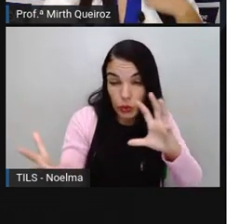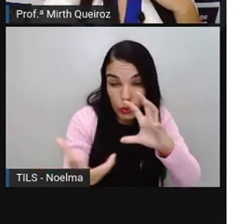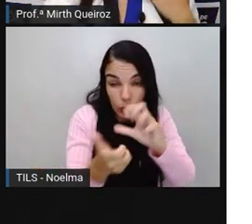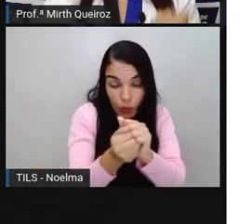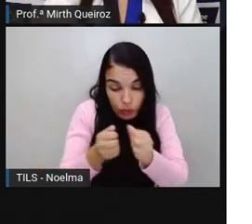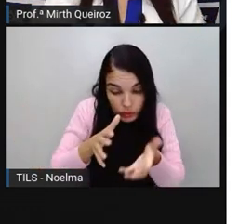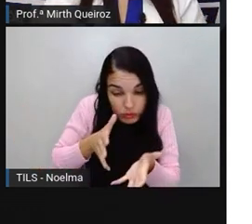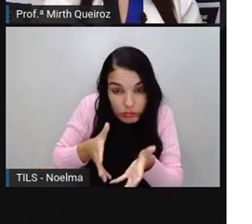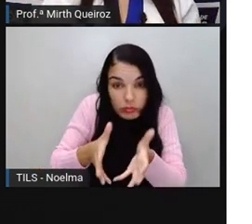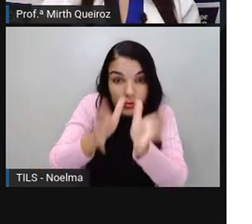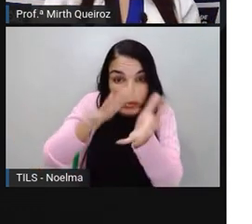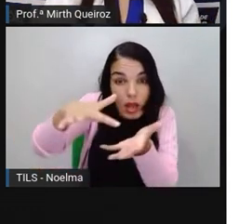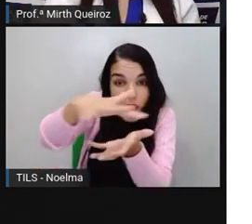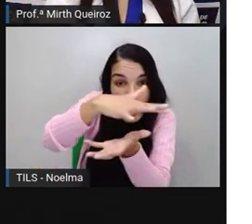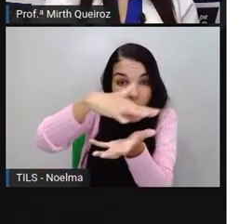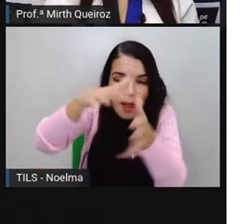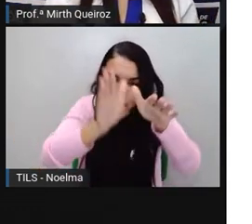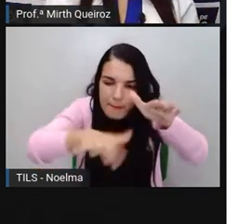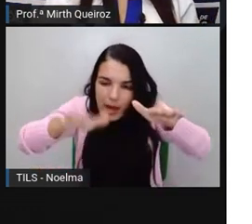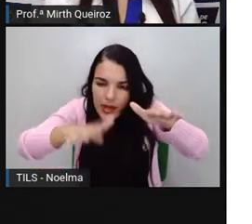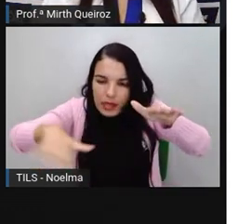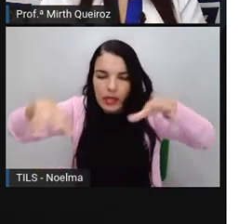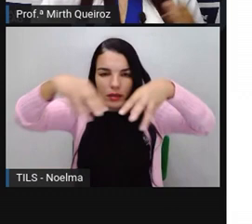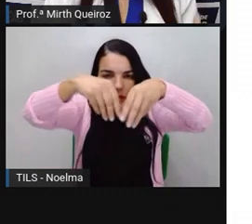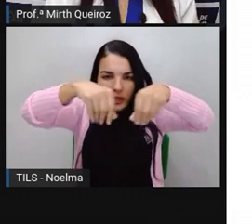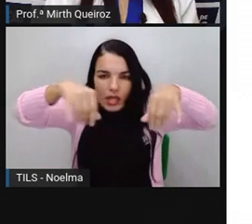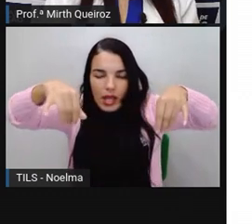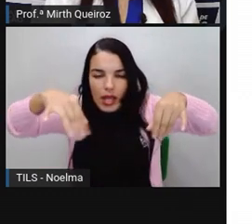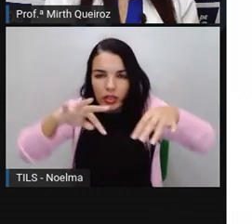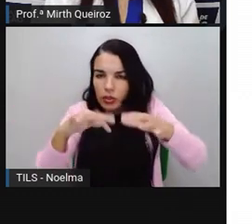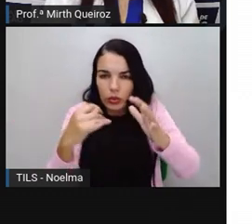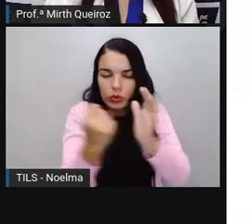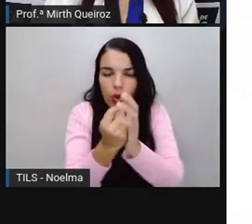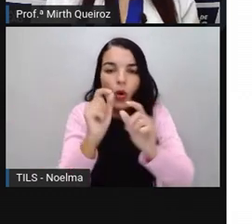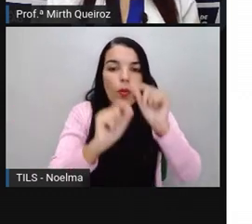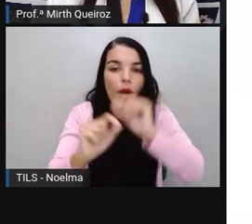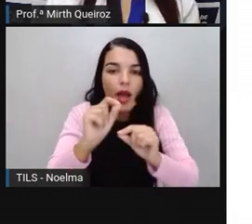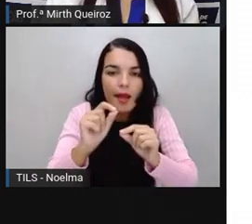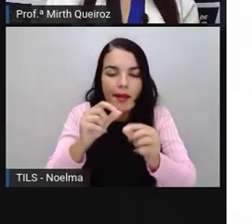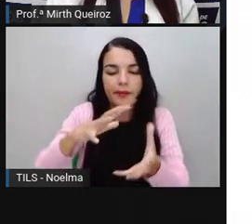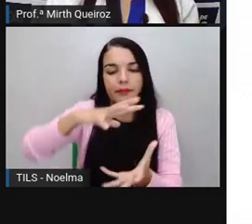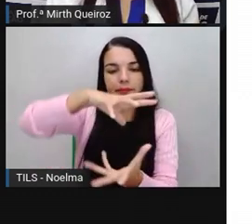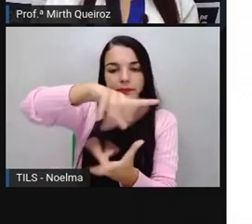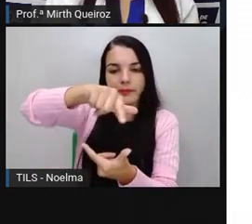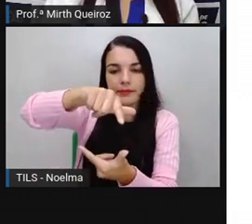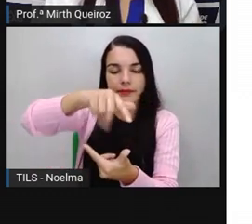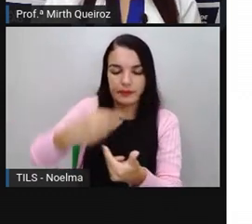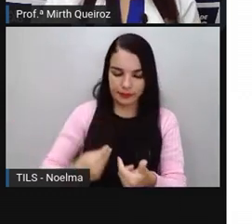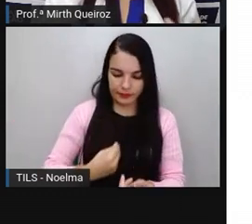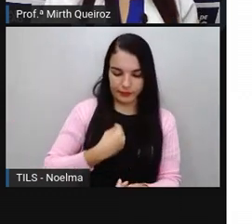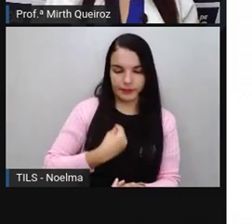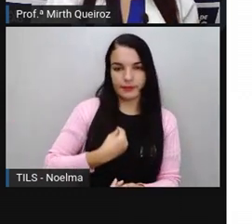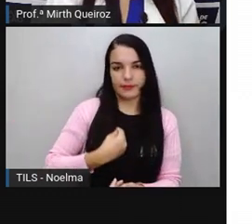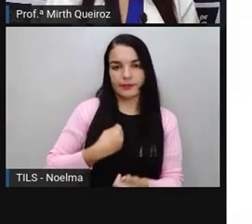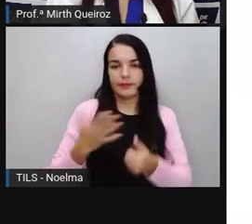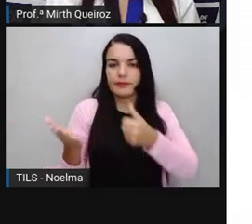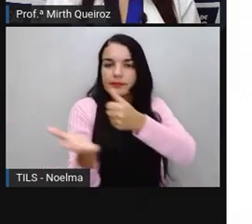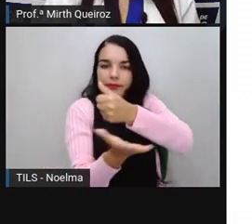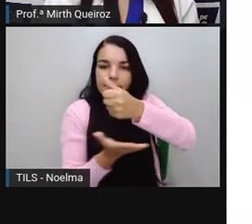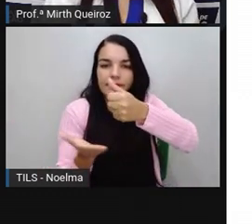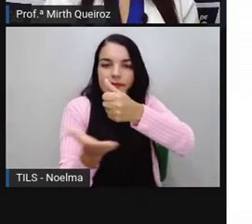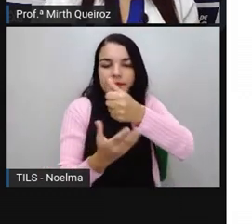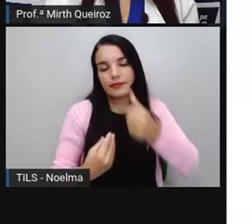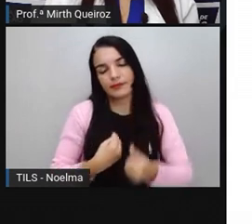os ecossistemas marinhos, terrestres, certo? Todos eles vão formar o quê? A biosfera, que é a camada de